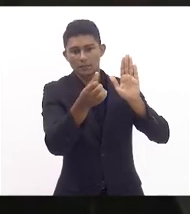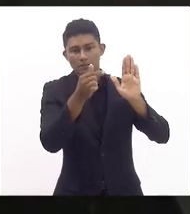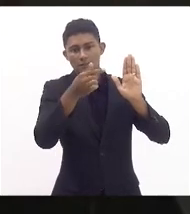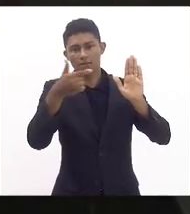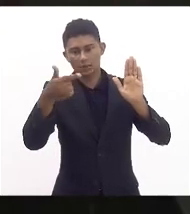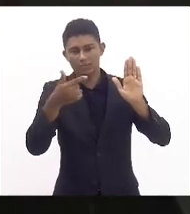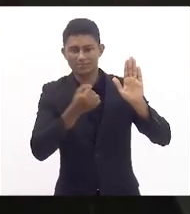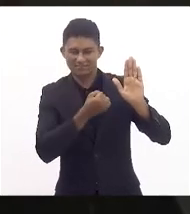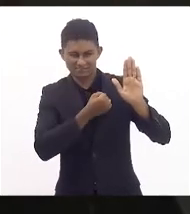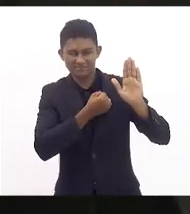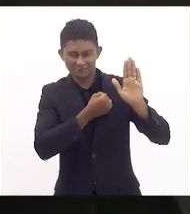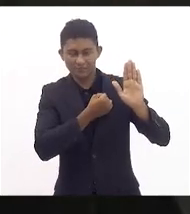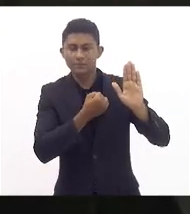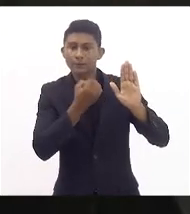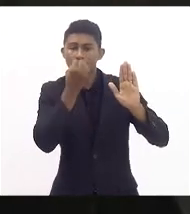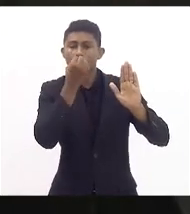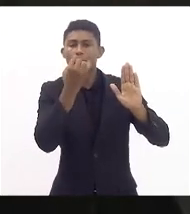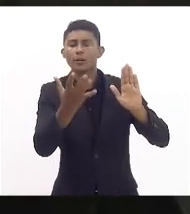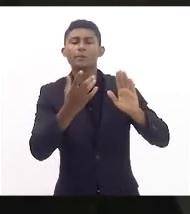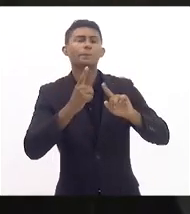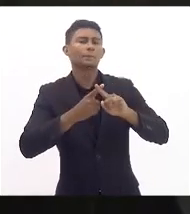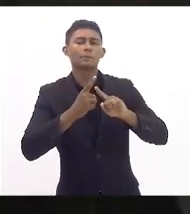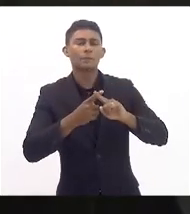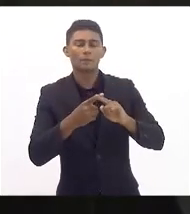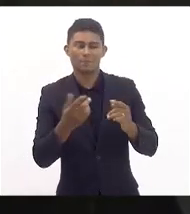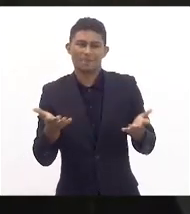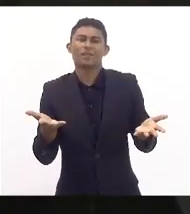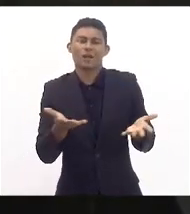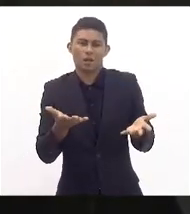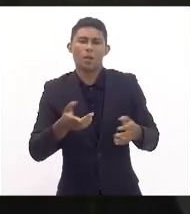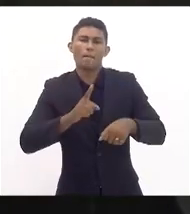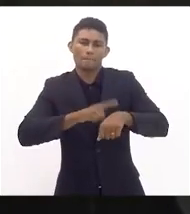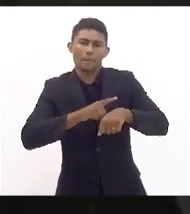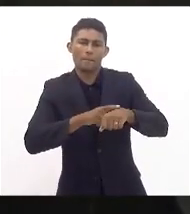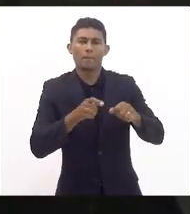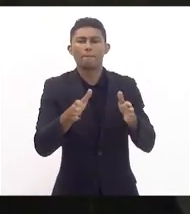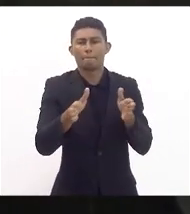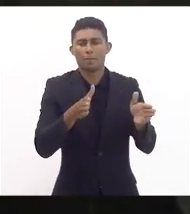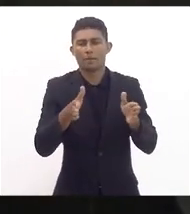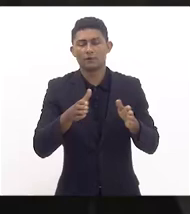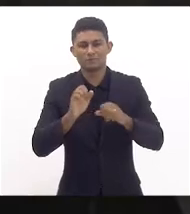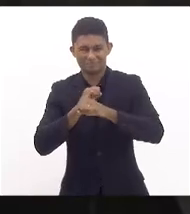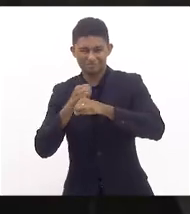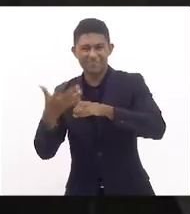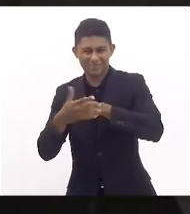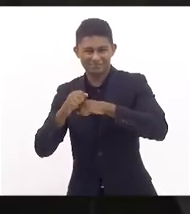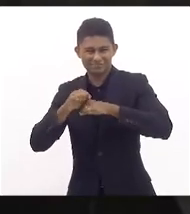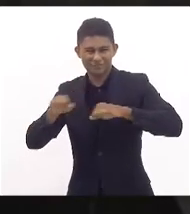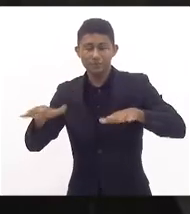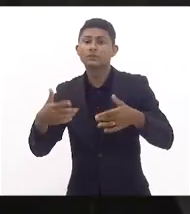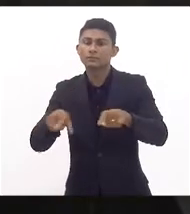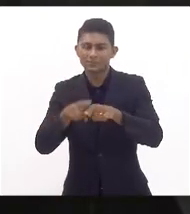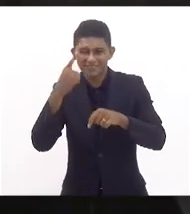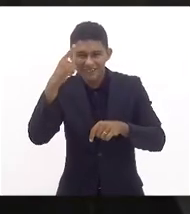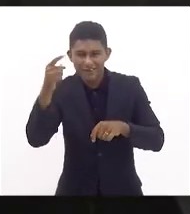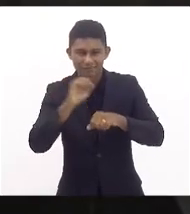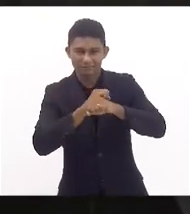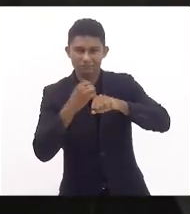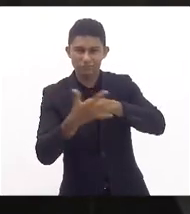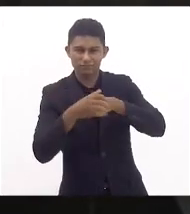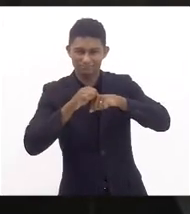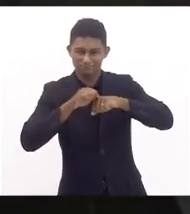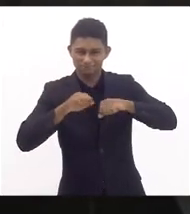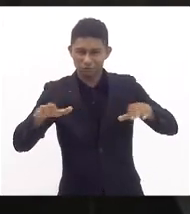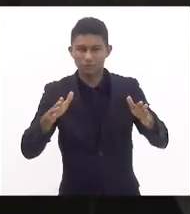9.662, ela veio justamente num momento em que, pós-pandemia, e durante a pandemia, nós